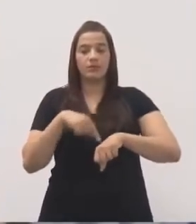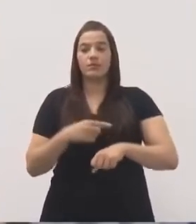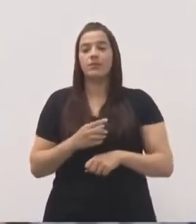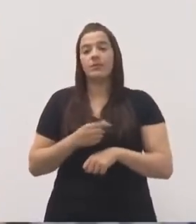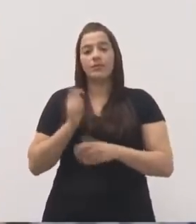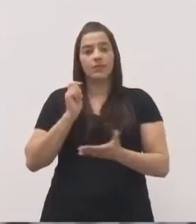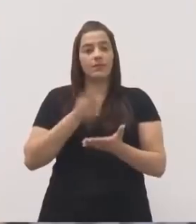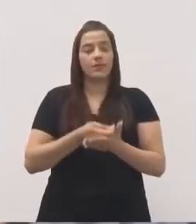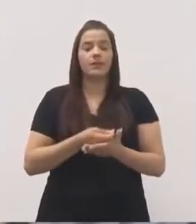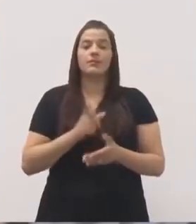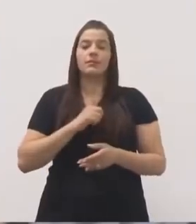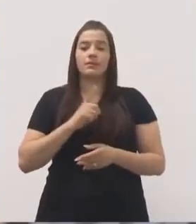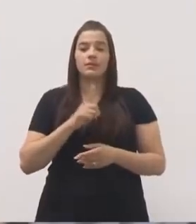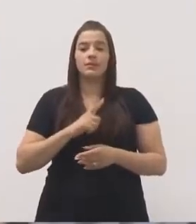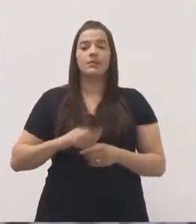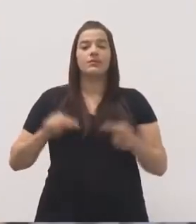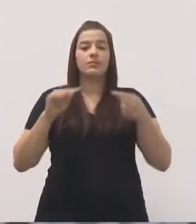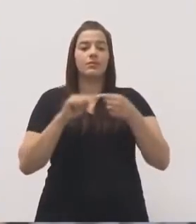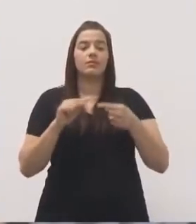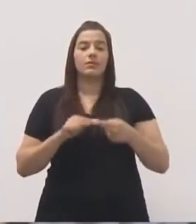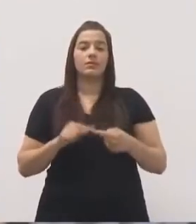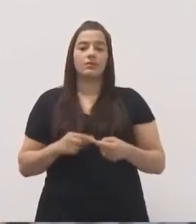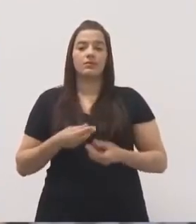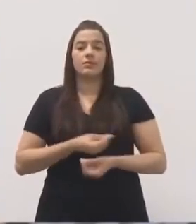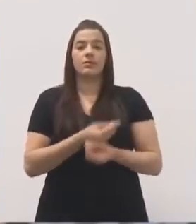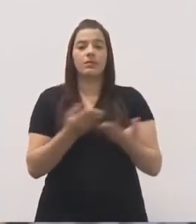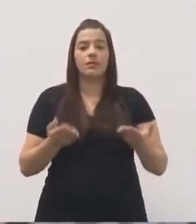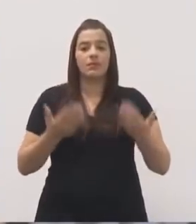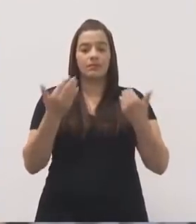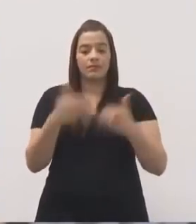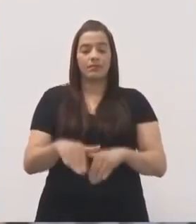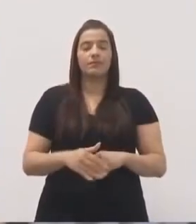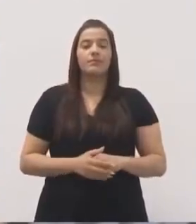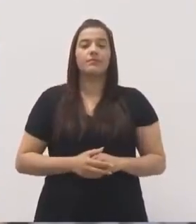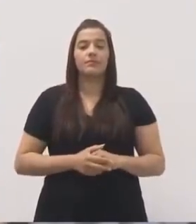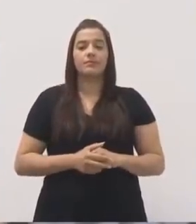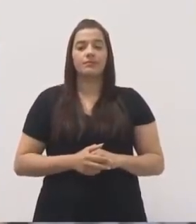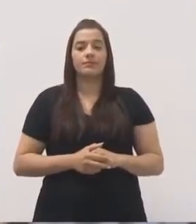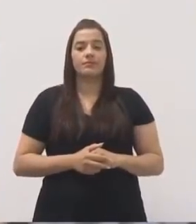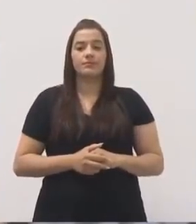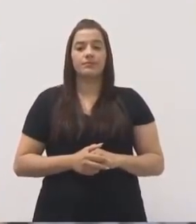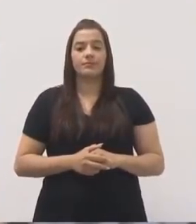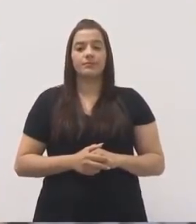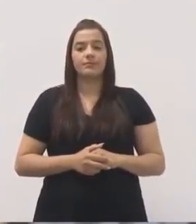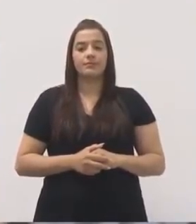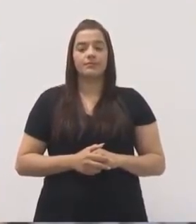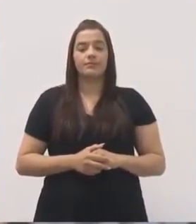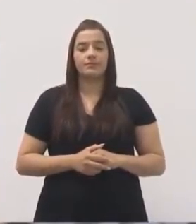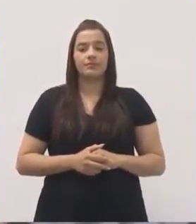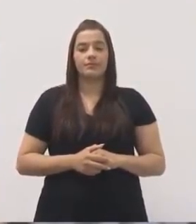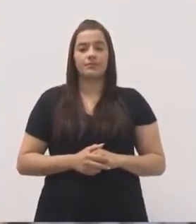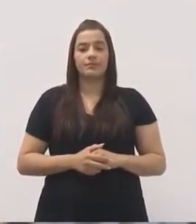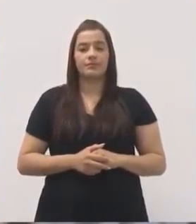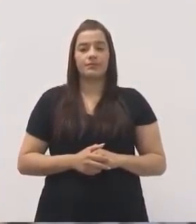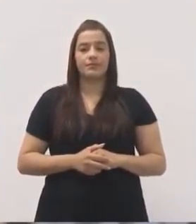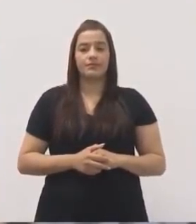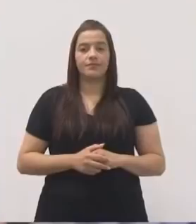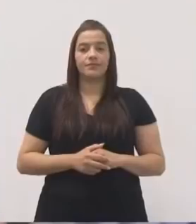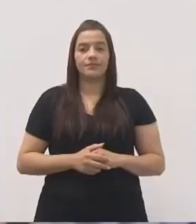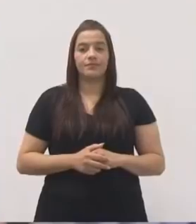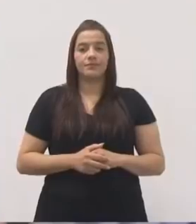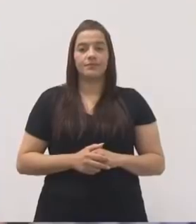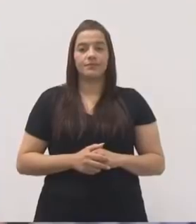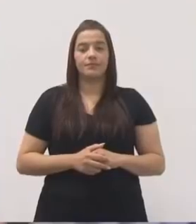professores aplicadores, das pessoas que irão aplicar a avaliação. Sim. E,